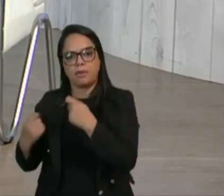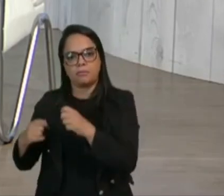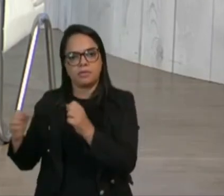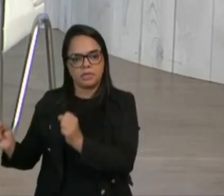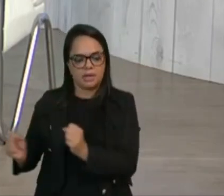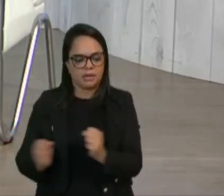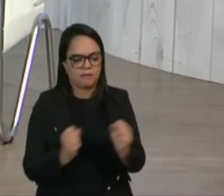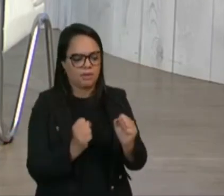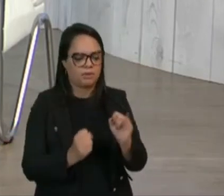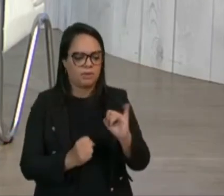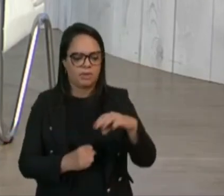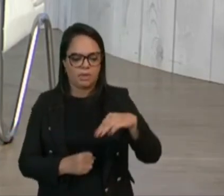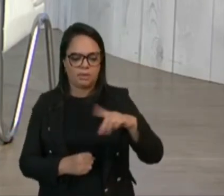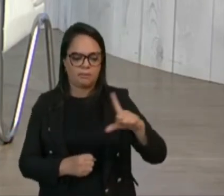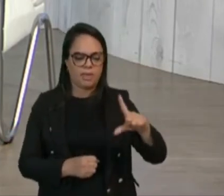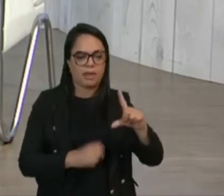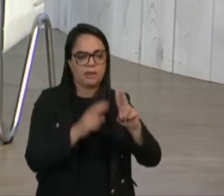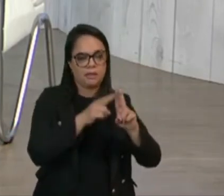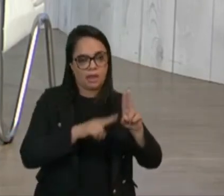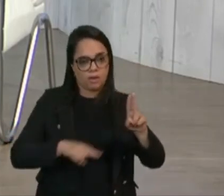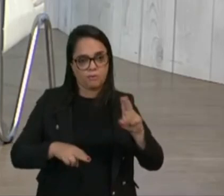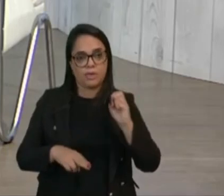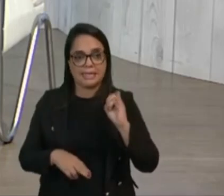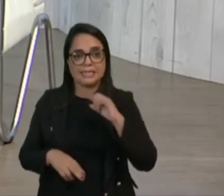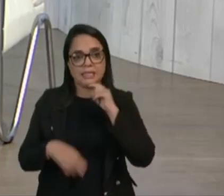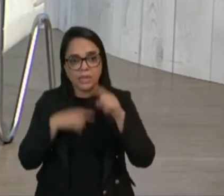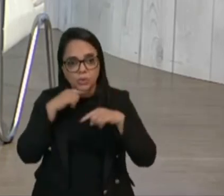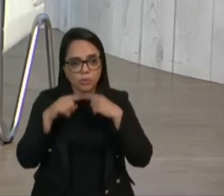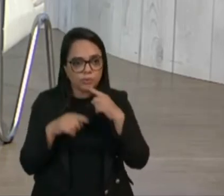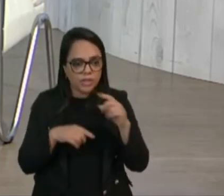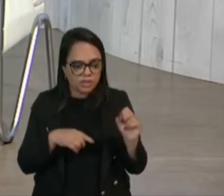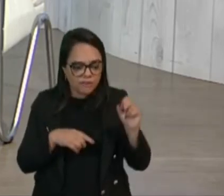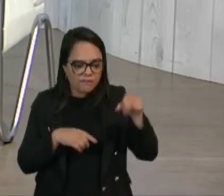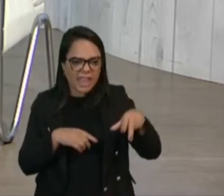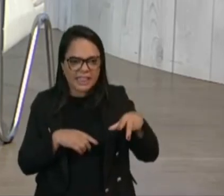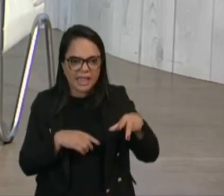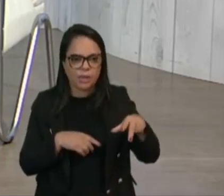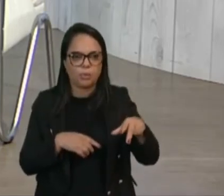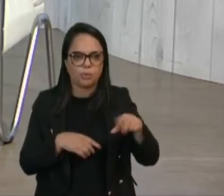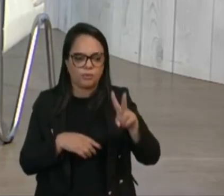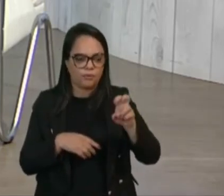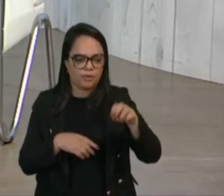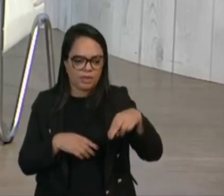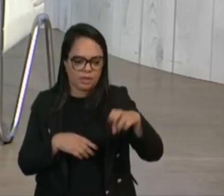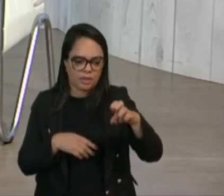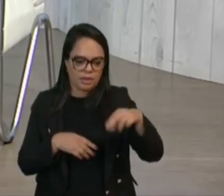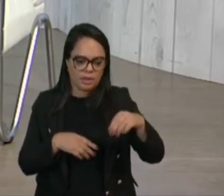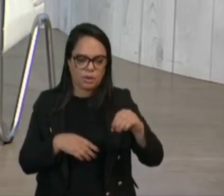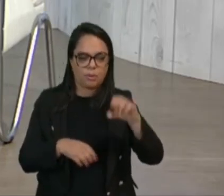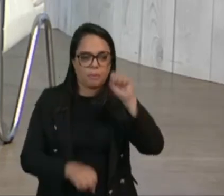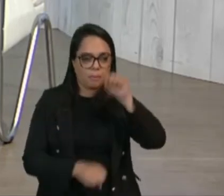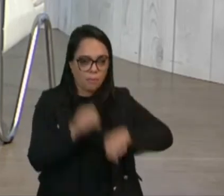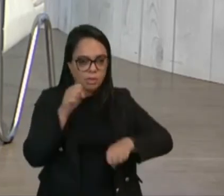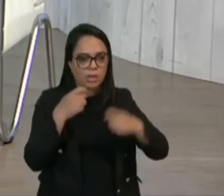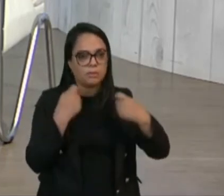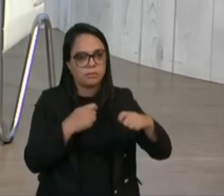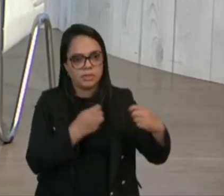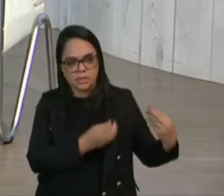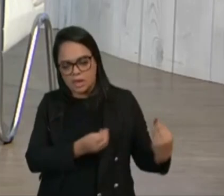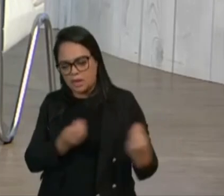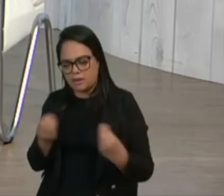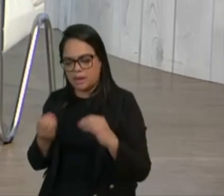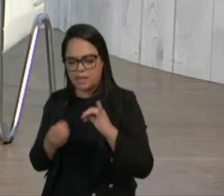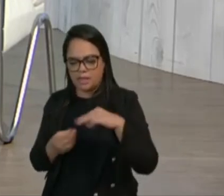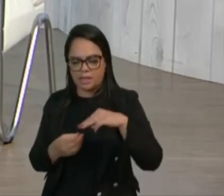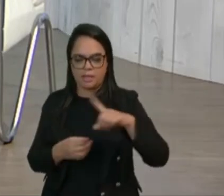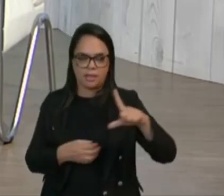para o IML da UFO. Se tem uma suspeita de envenenamento, de maus tratos, qualquer coisa, ele tem que ser encaminhado para esse